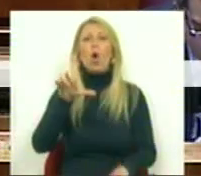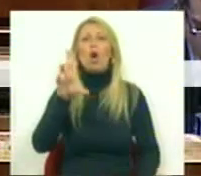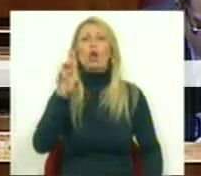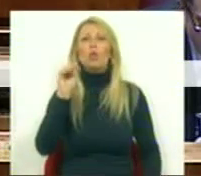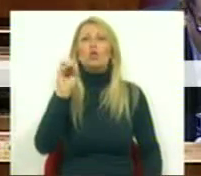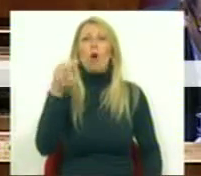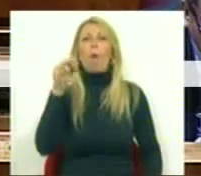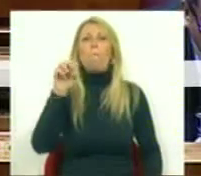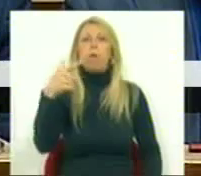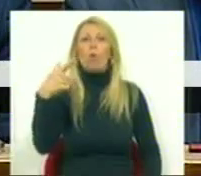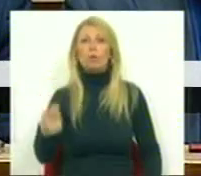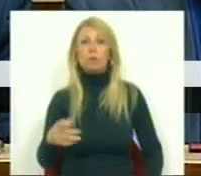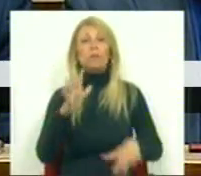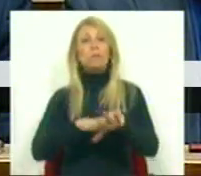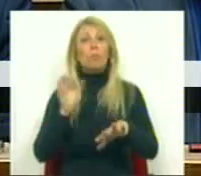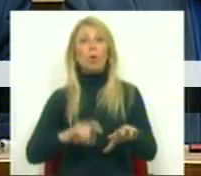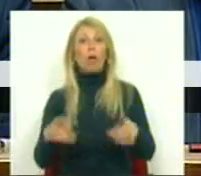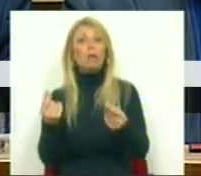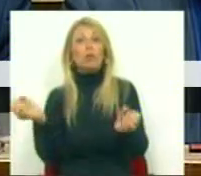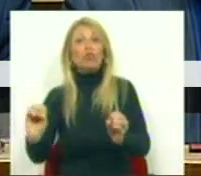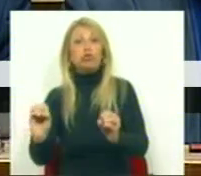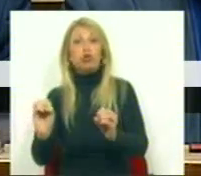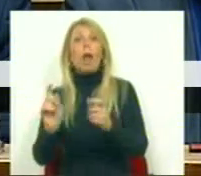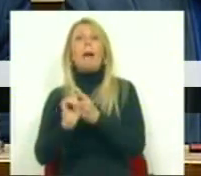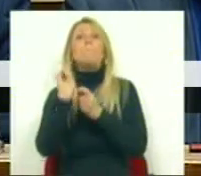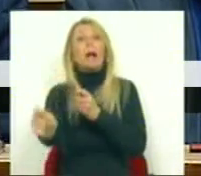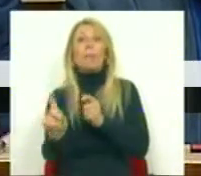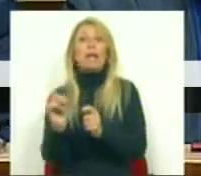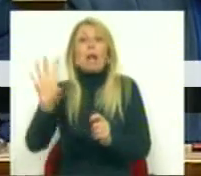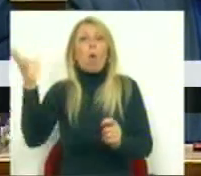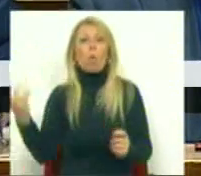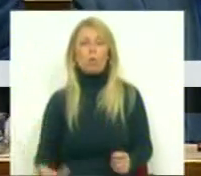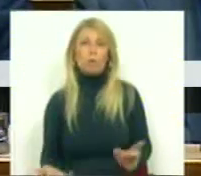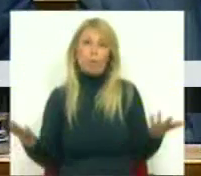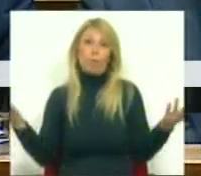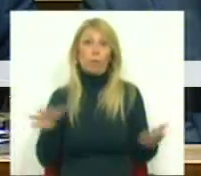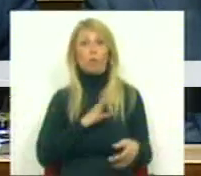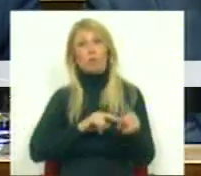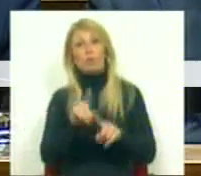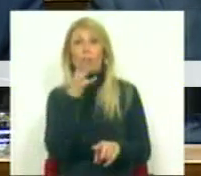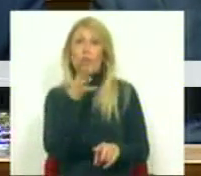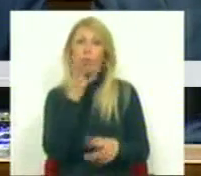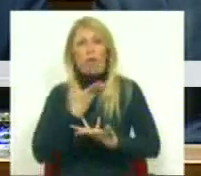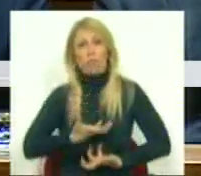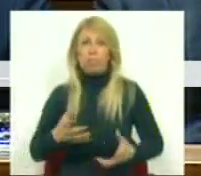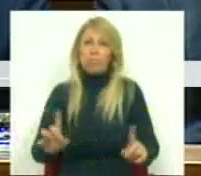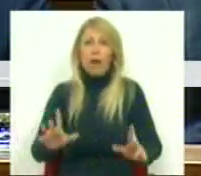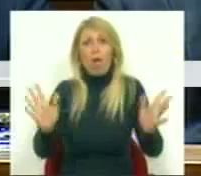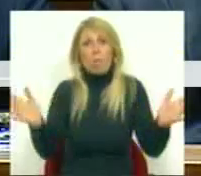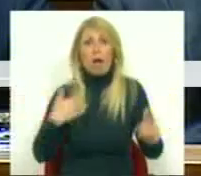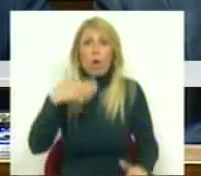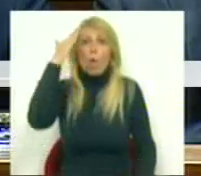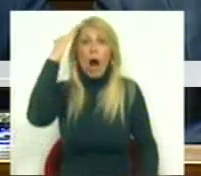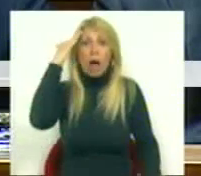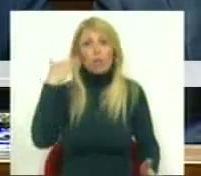por uma ausência de pagamento que não ocorreu. Ora, Sr. Deputado, não leva a mal que eu considere